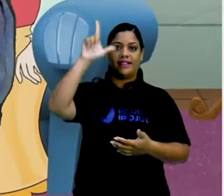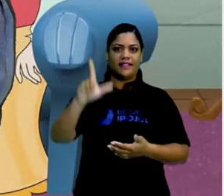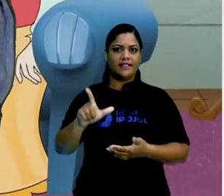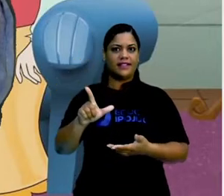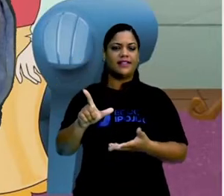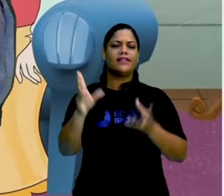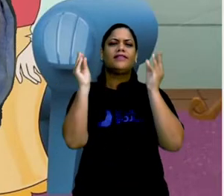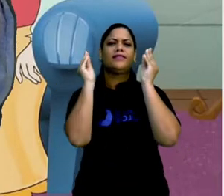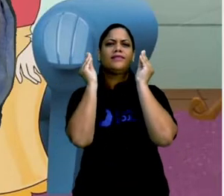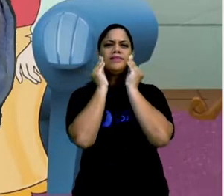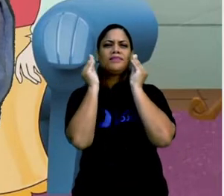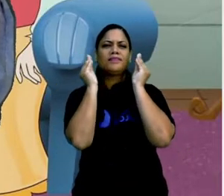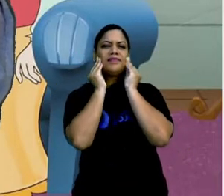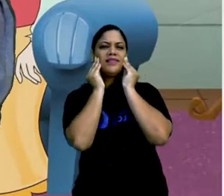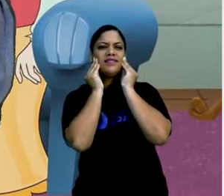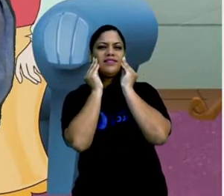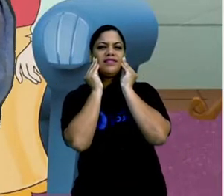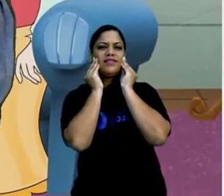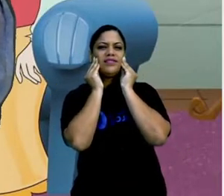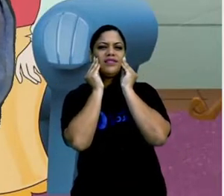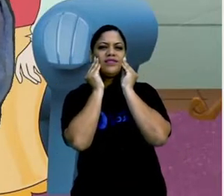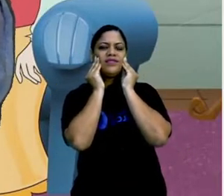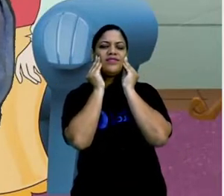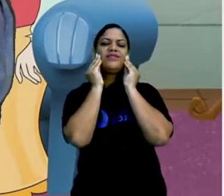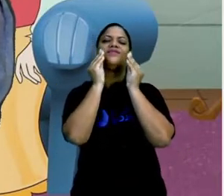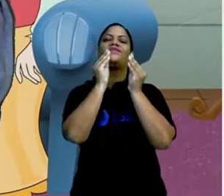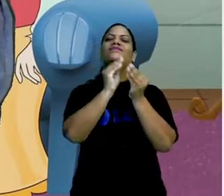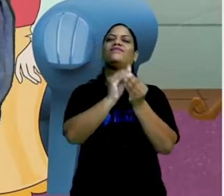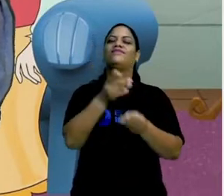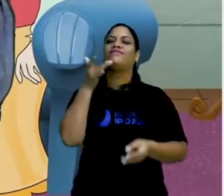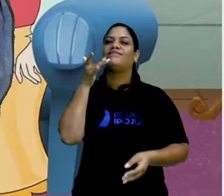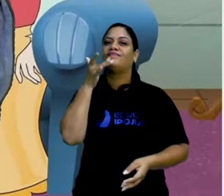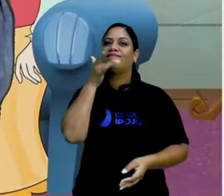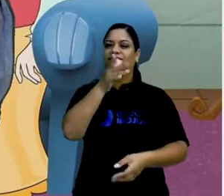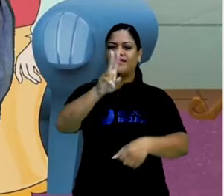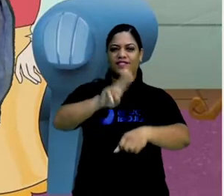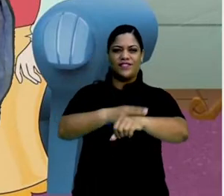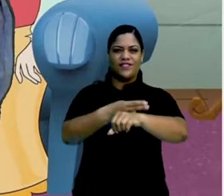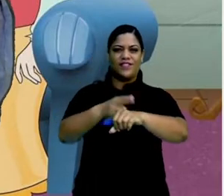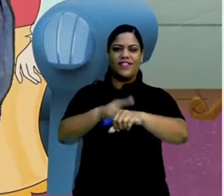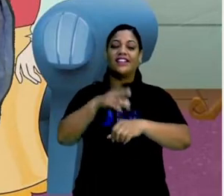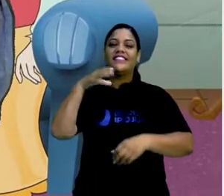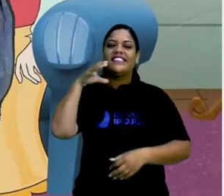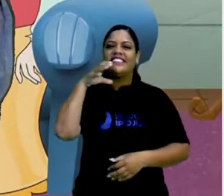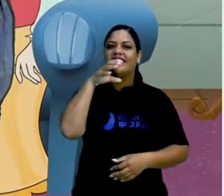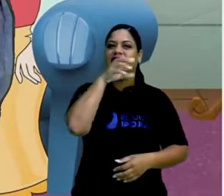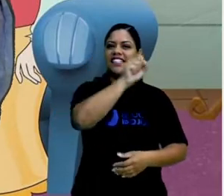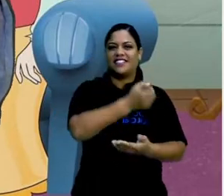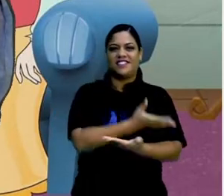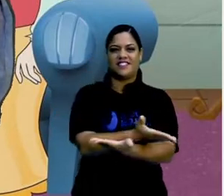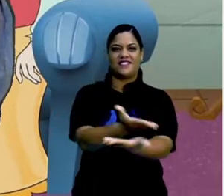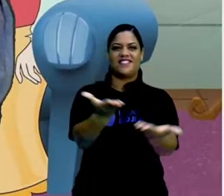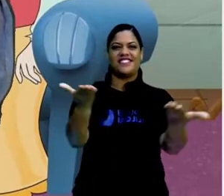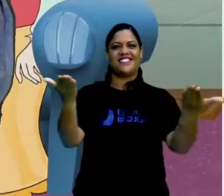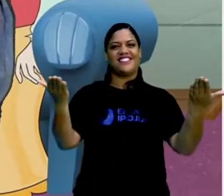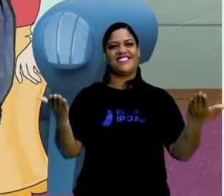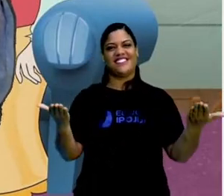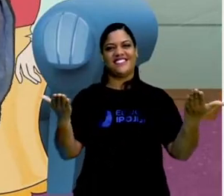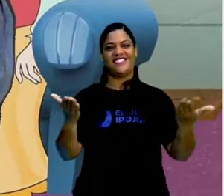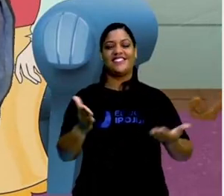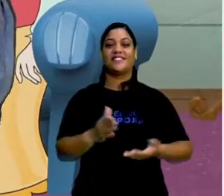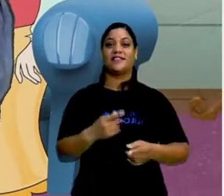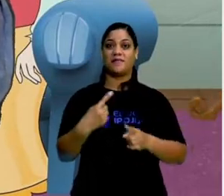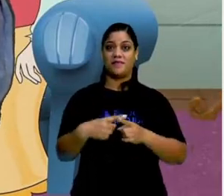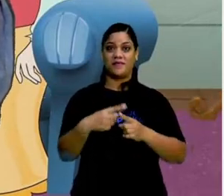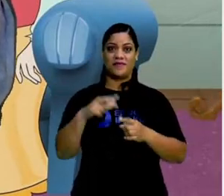vocês aquele beijo. Com sabor de quê? Chocolate quente! Isso pra aquecer mesmo, desse frio! Porque